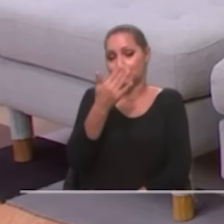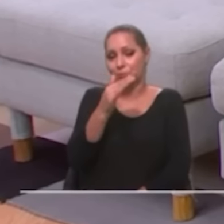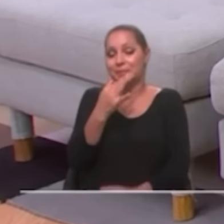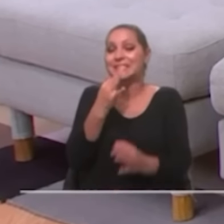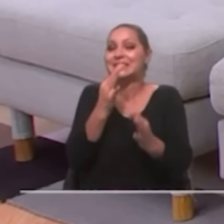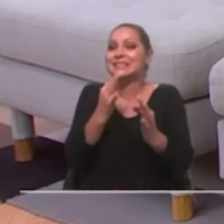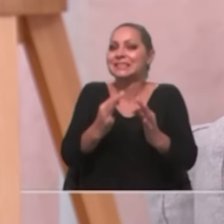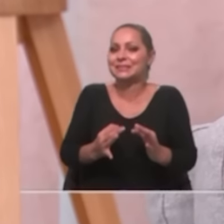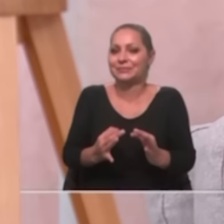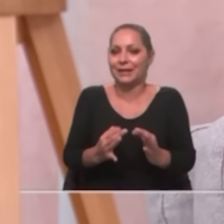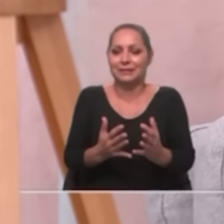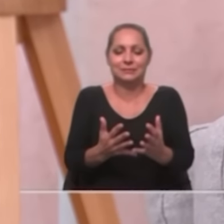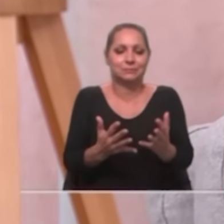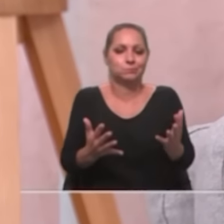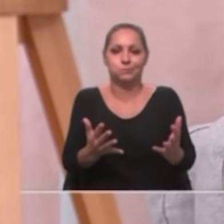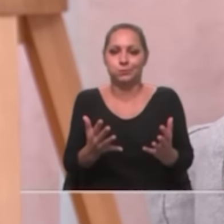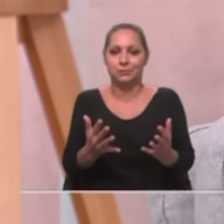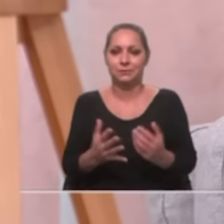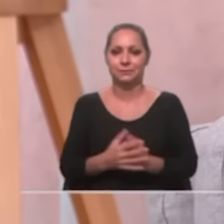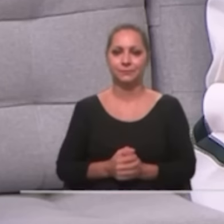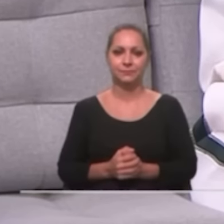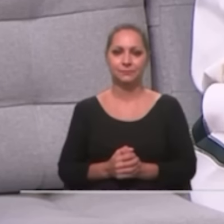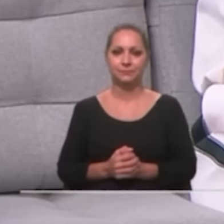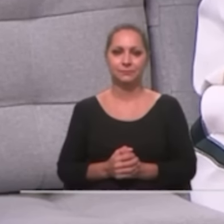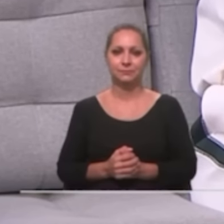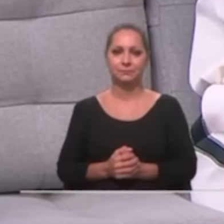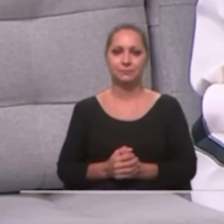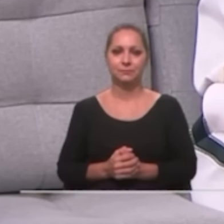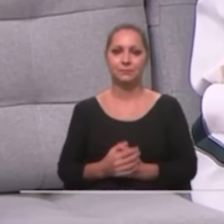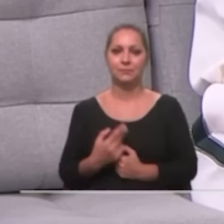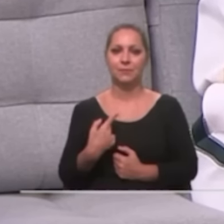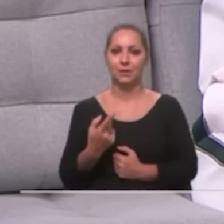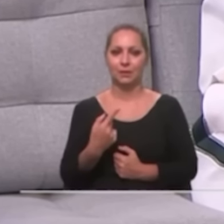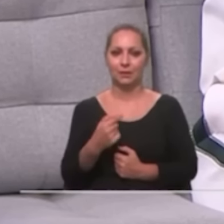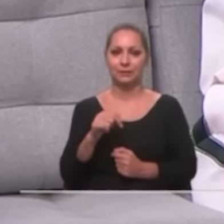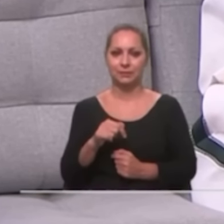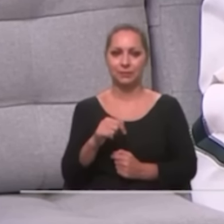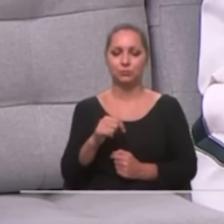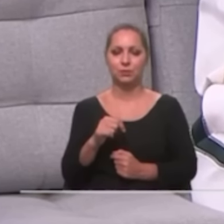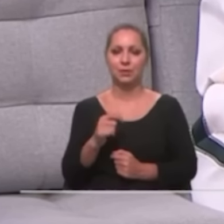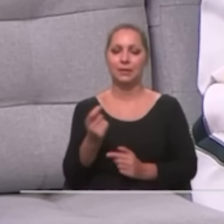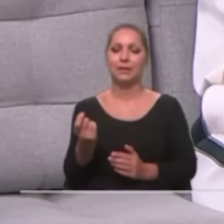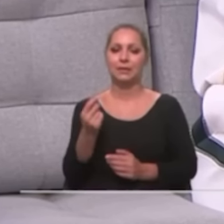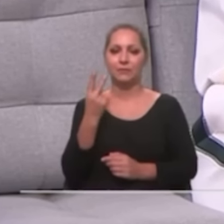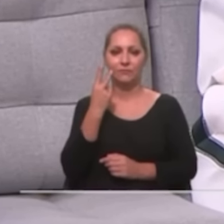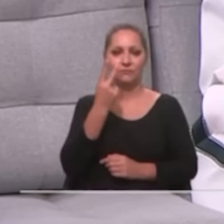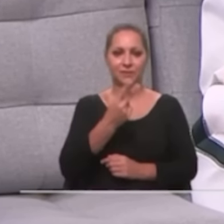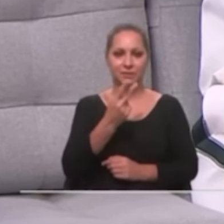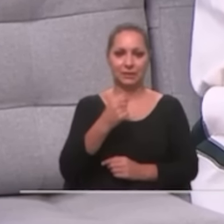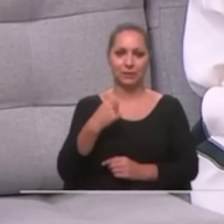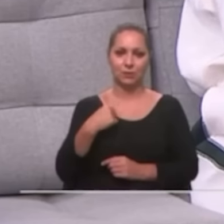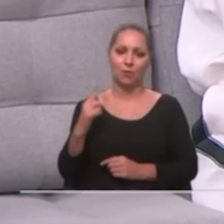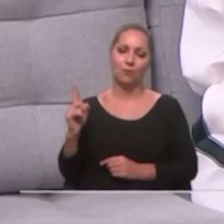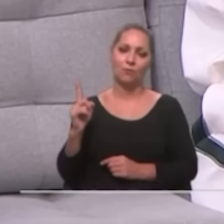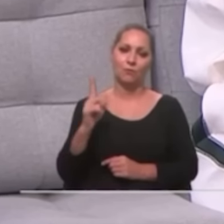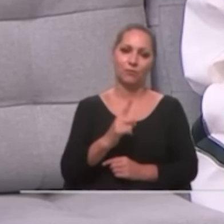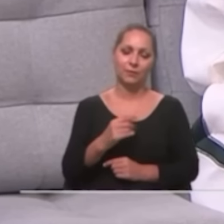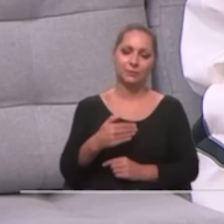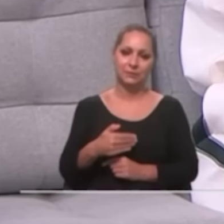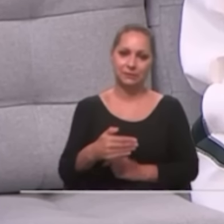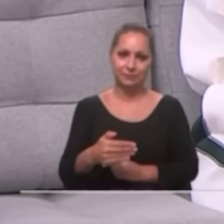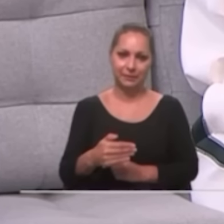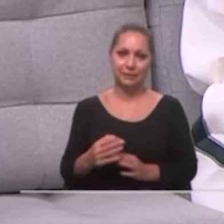sim, inevitavelmente nos deixa assim. Uma visita hoje programada, nós temos ido todas as semanas. Um beijinho